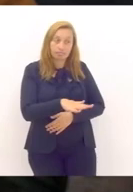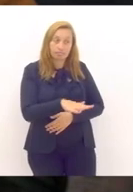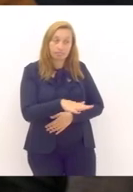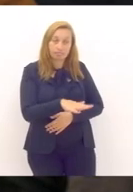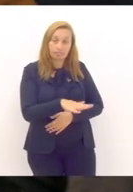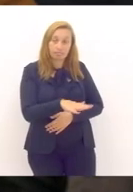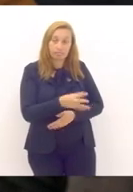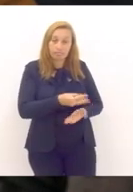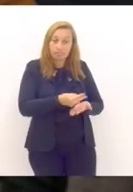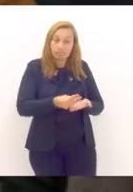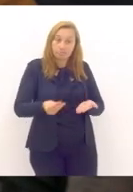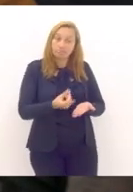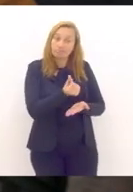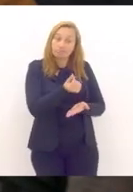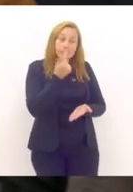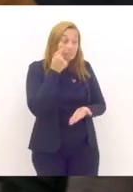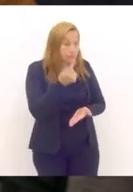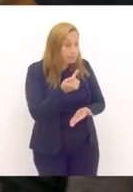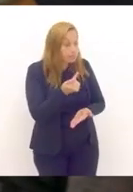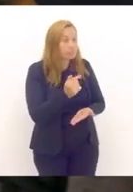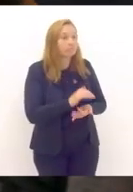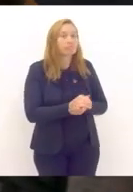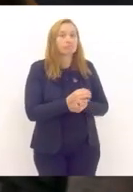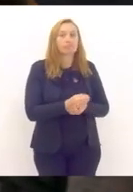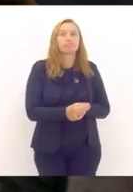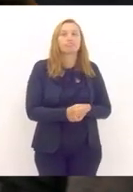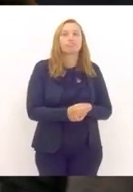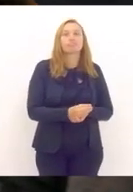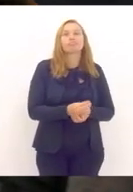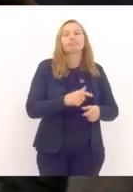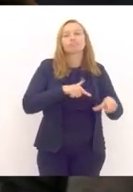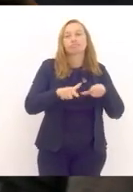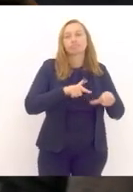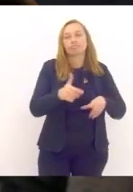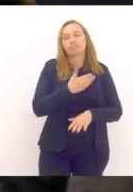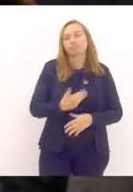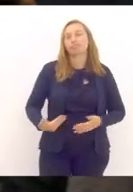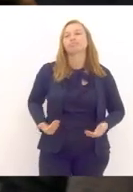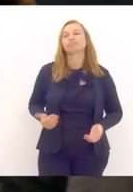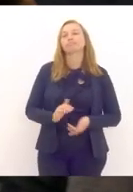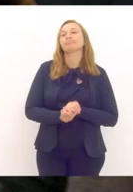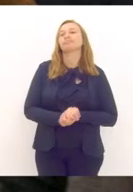de a gente utilizar a questão e executar a questão de serviço público. E aí,